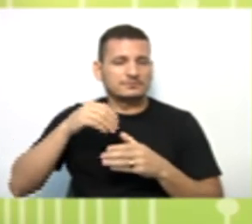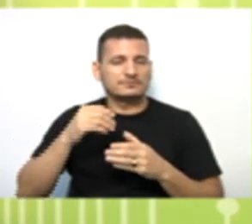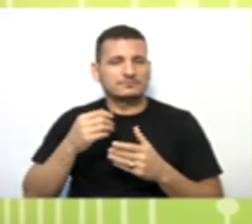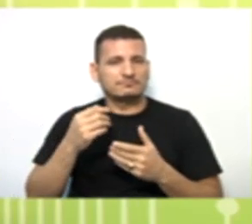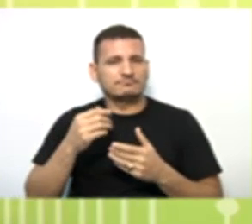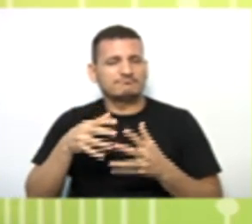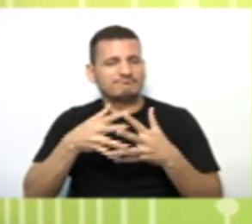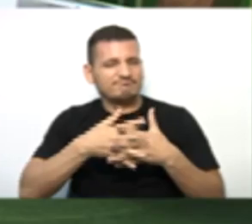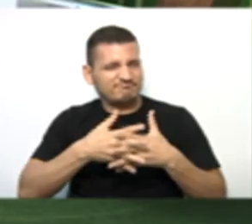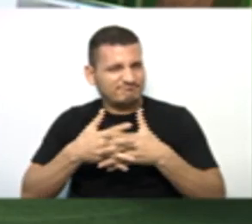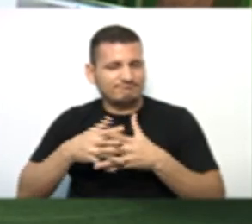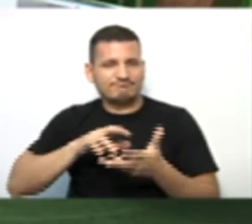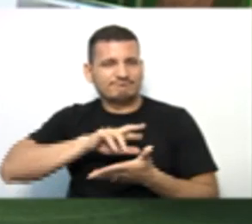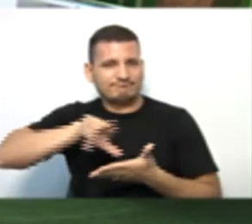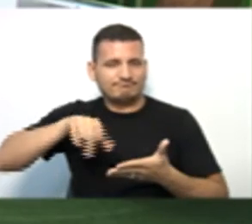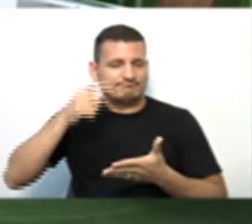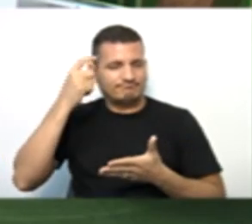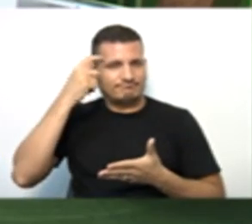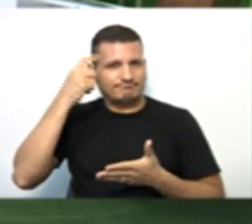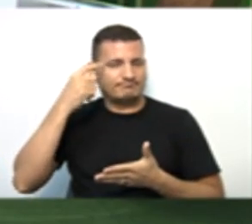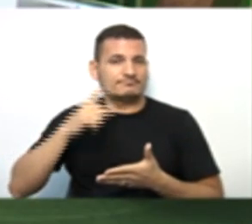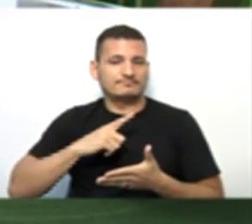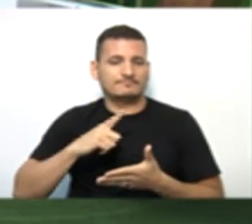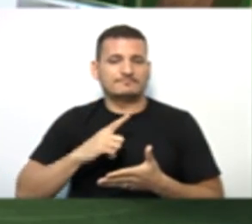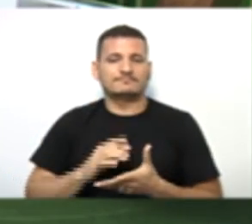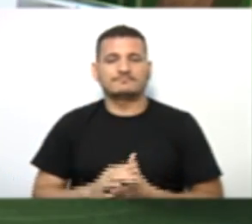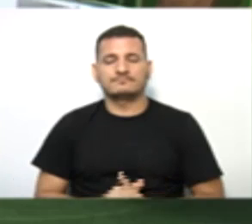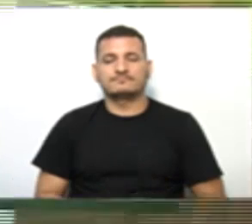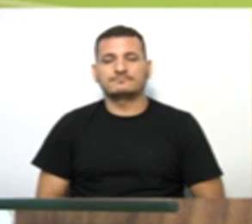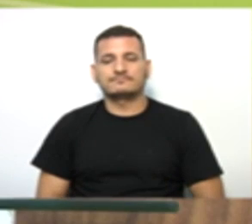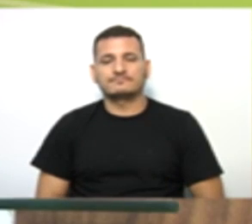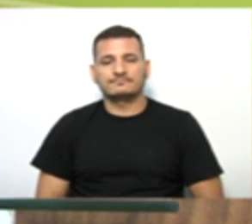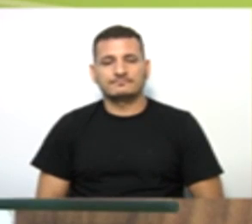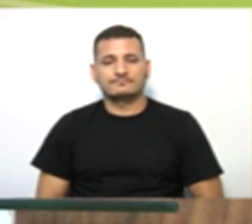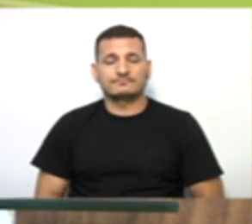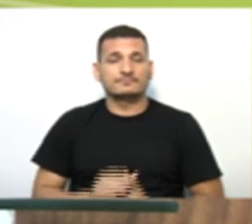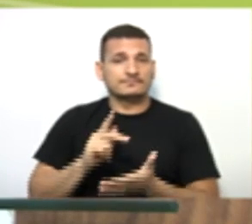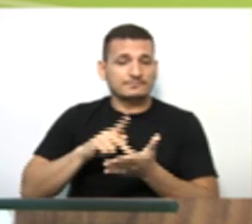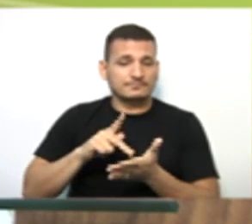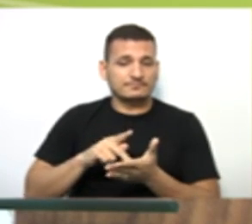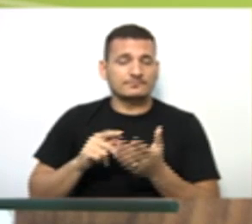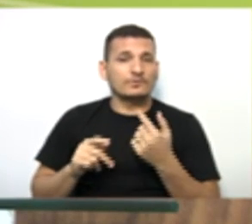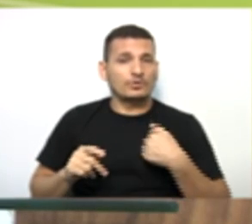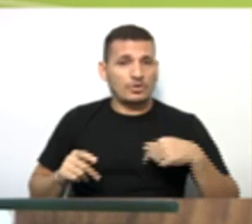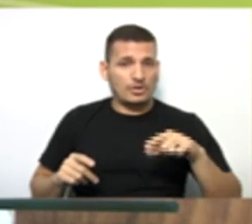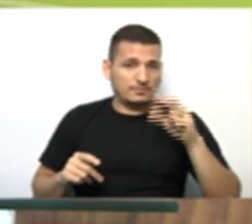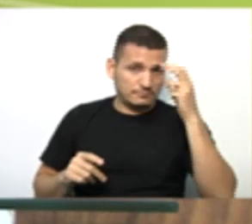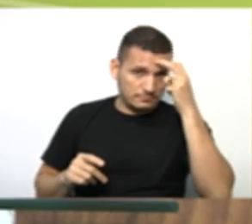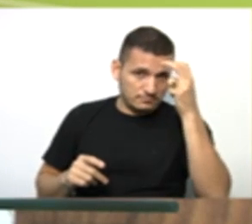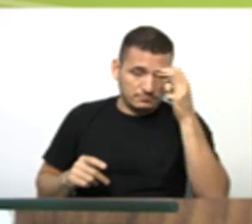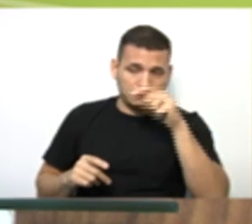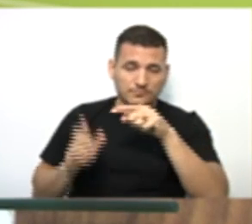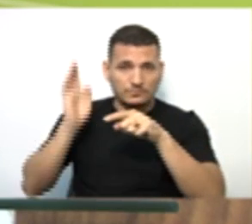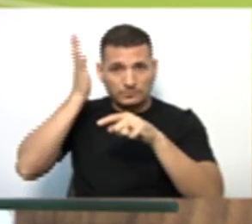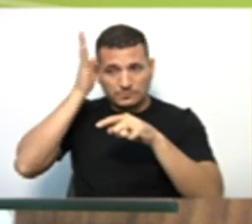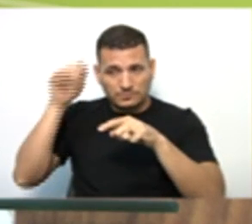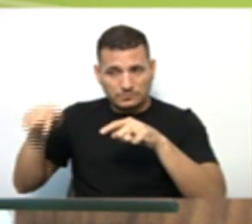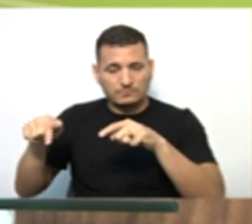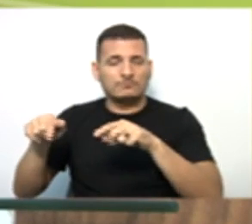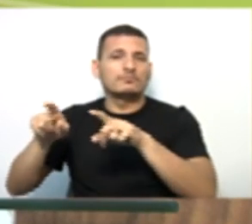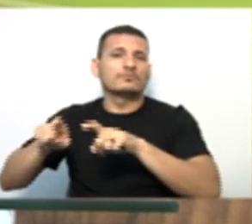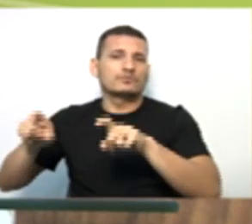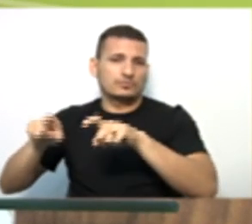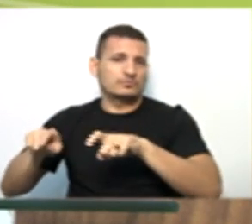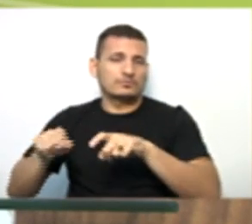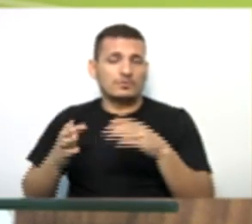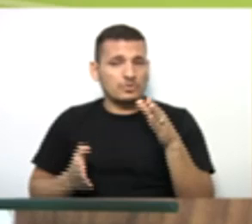é verdade, professor? É isso aí. Na verdade, nós somos inteligentes, o computador é burro. Com certeza. O robô, ele é burro,